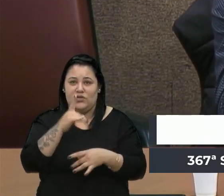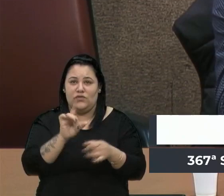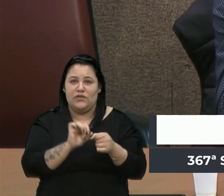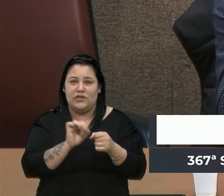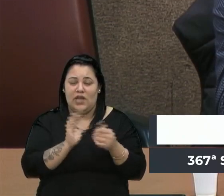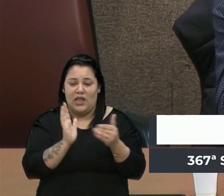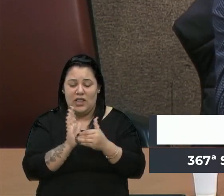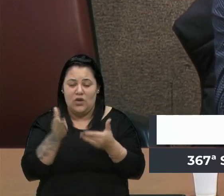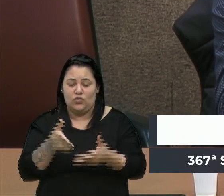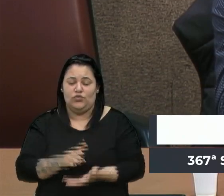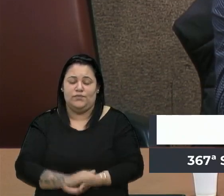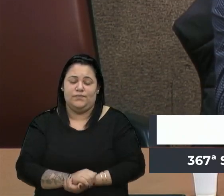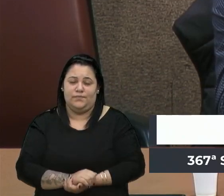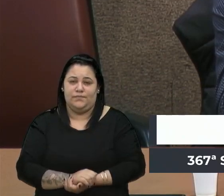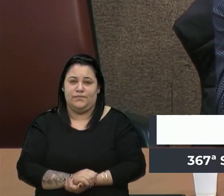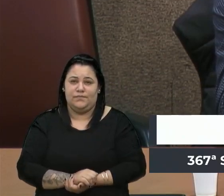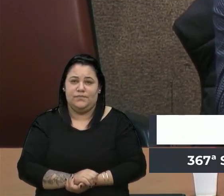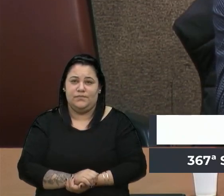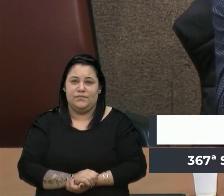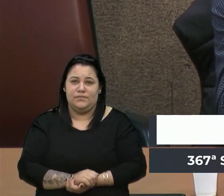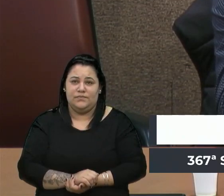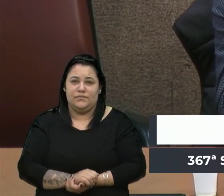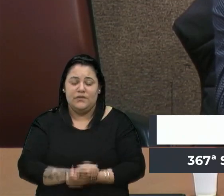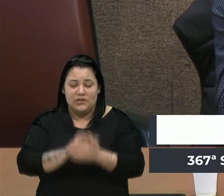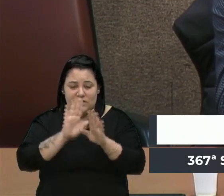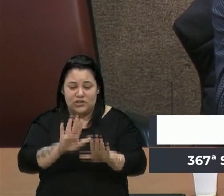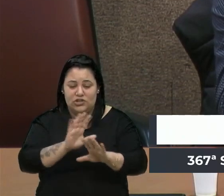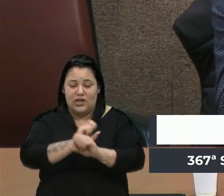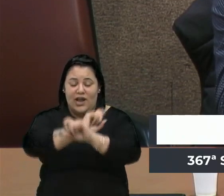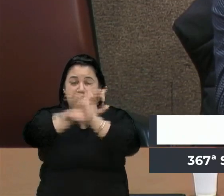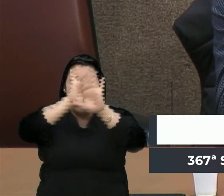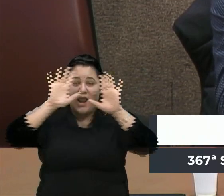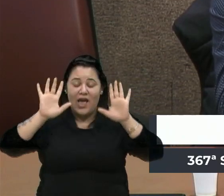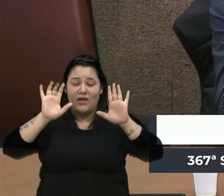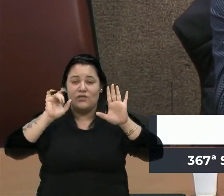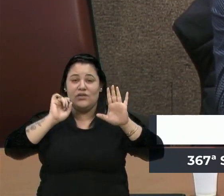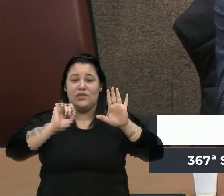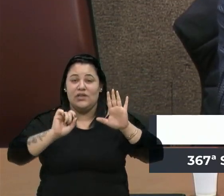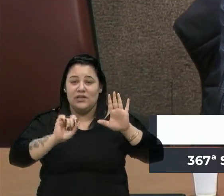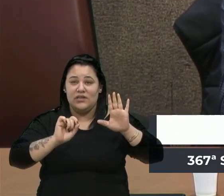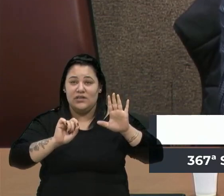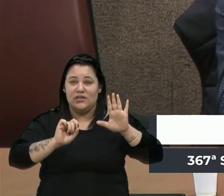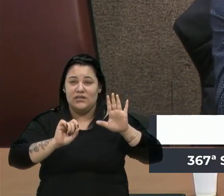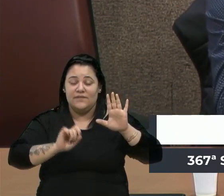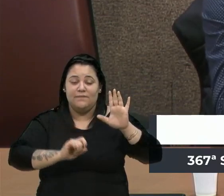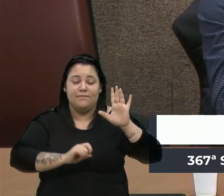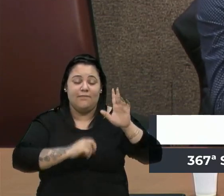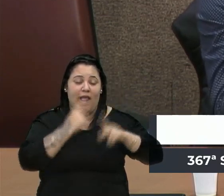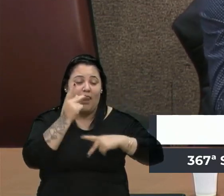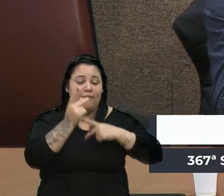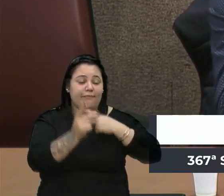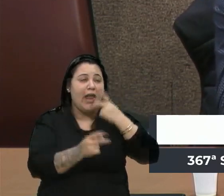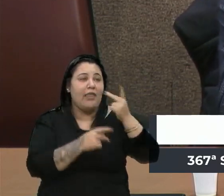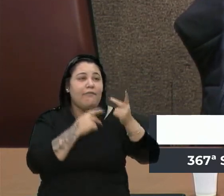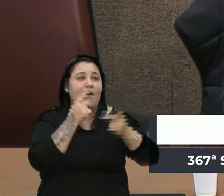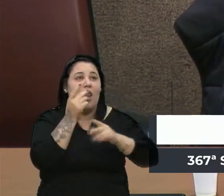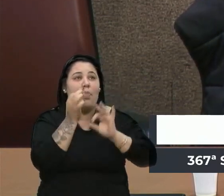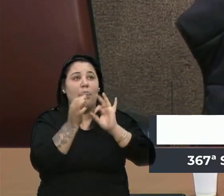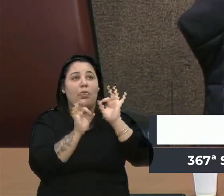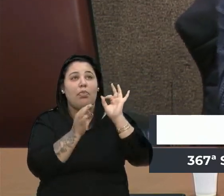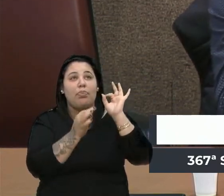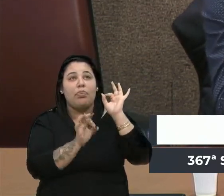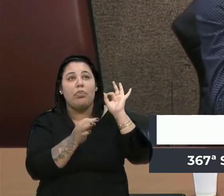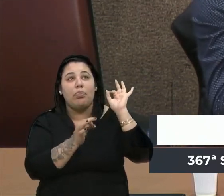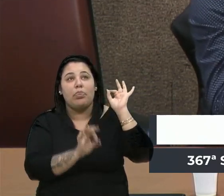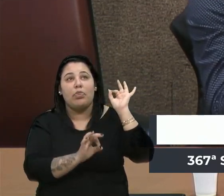momento. Deixar claro que falam, tagarelam, discutem